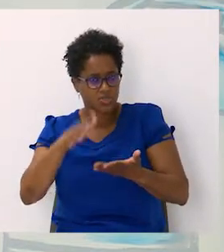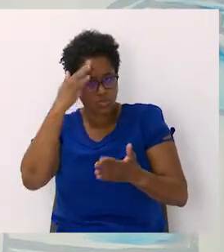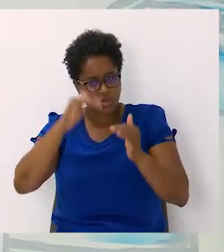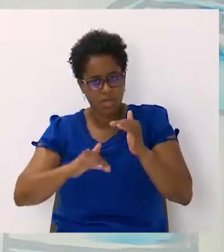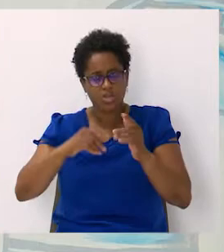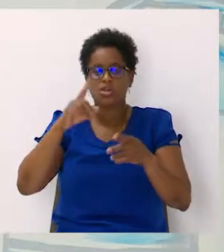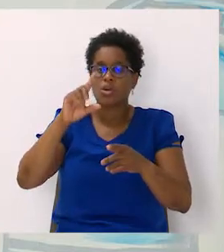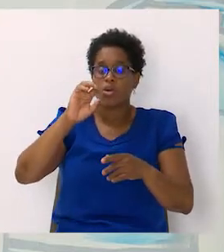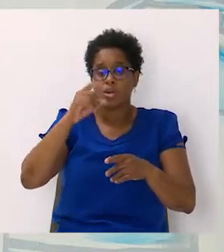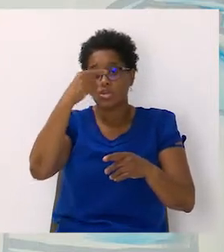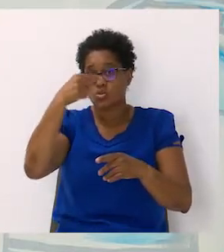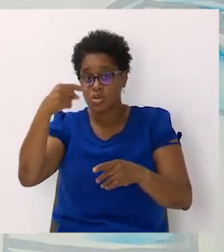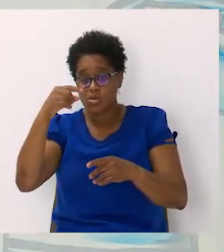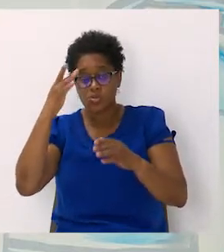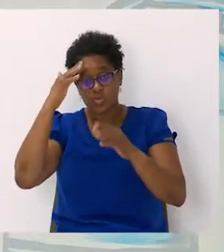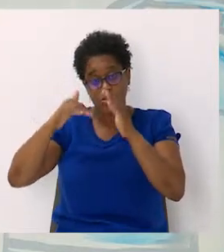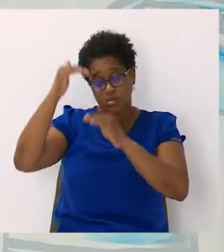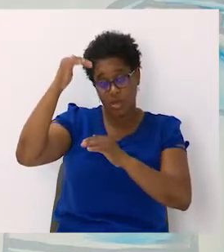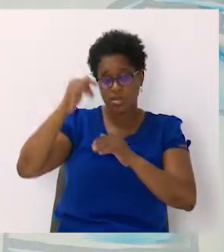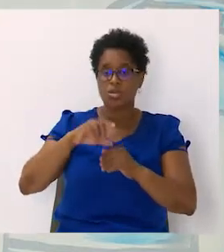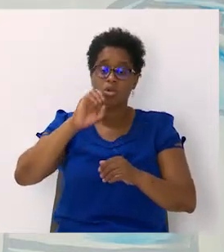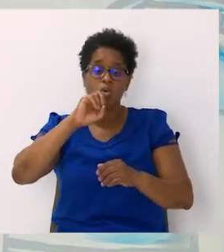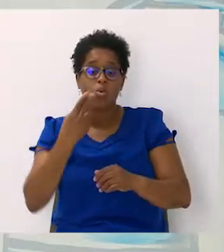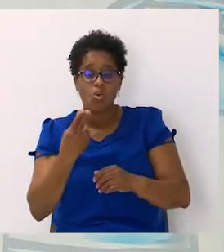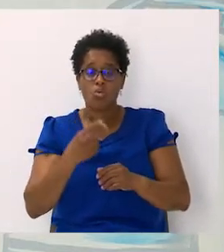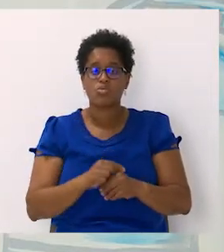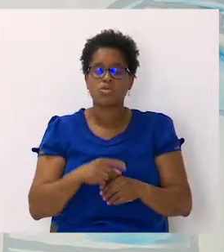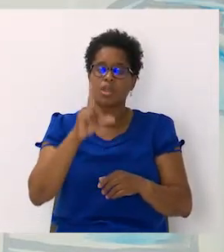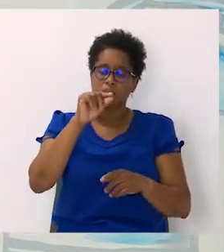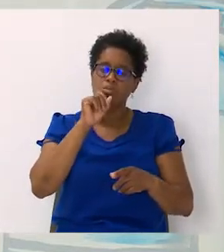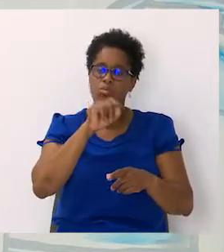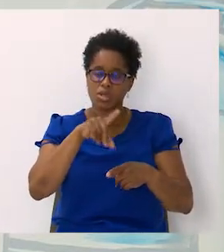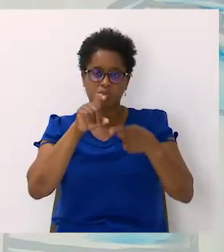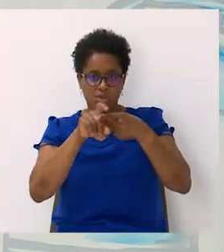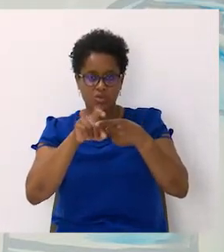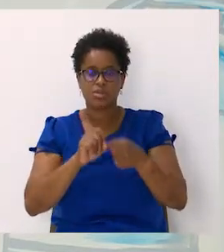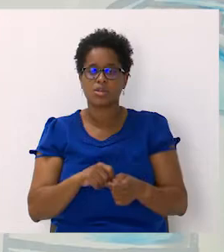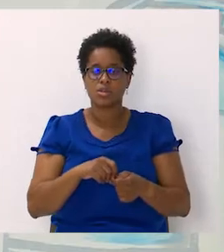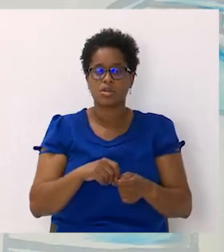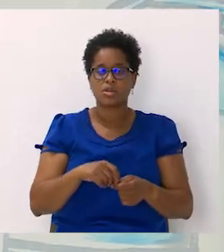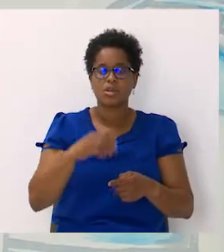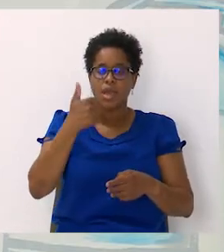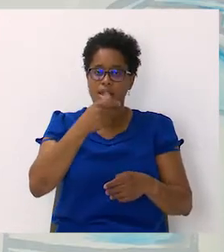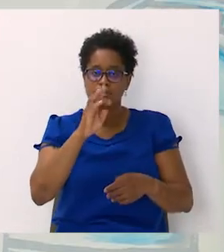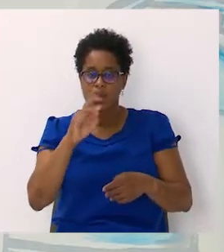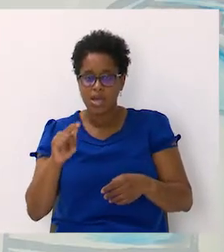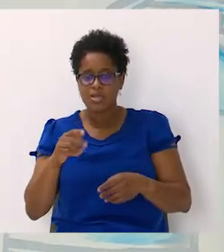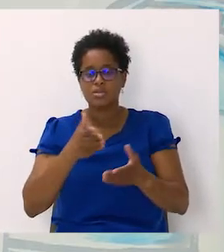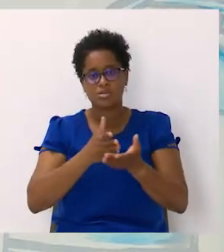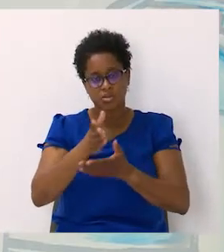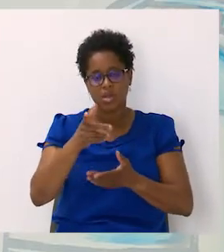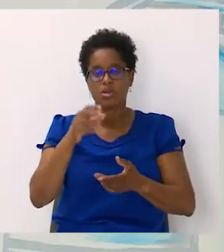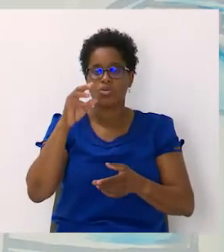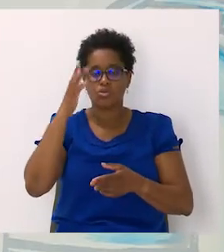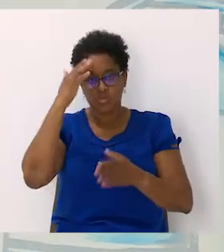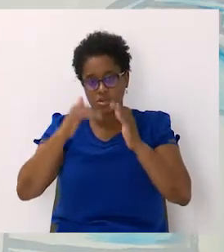subtrair expoentes, ou também podemos dividir as bases e manter os expoentes.